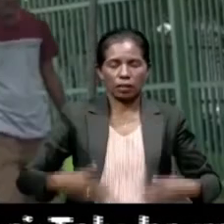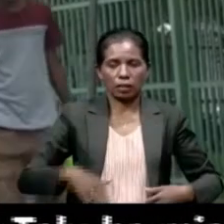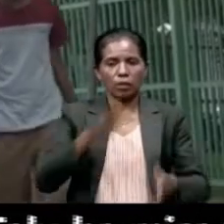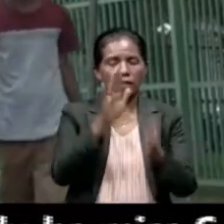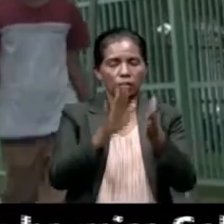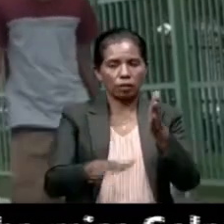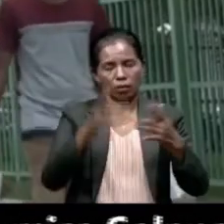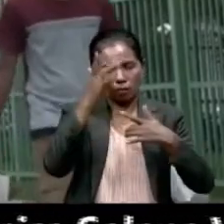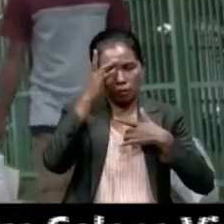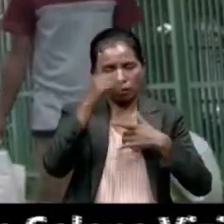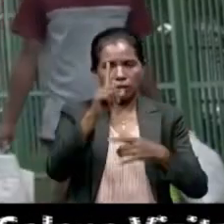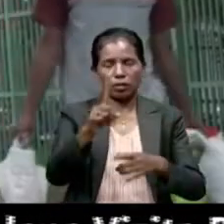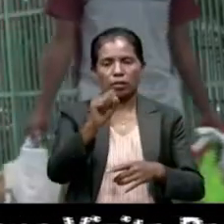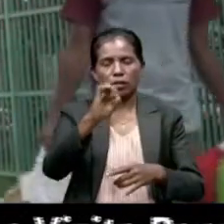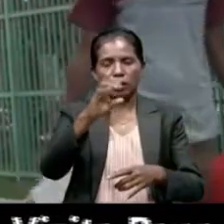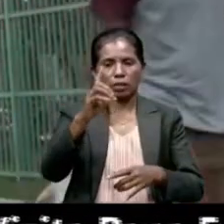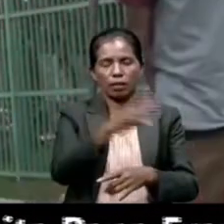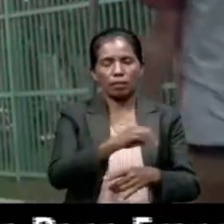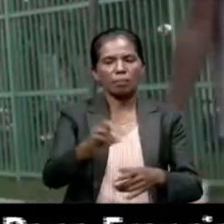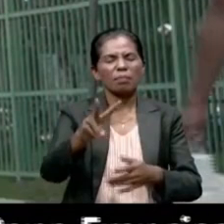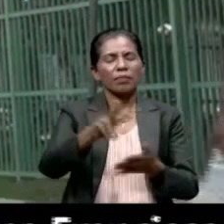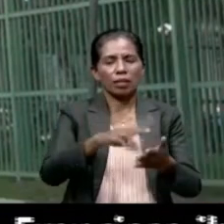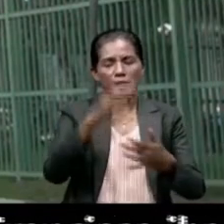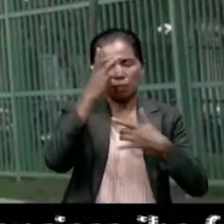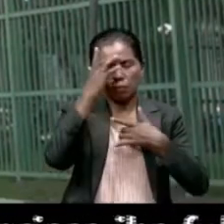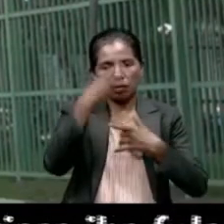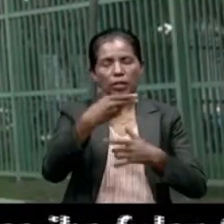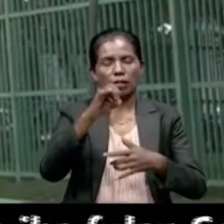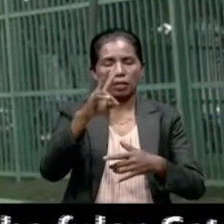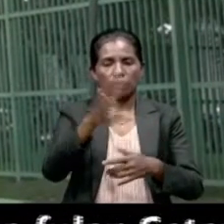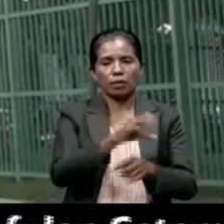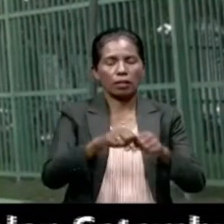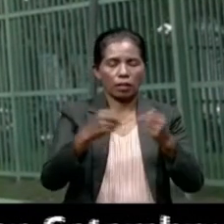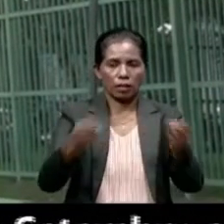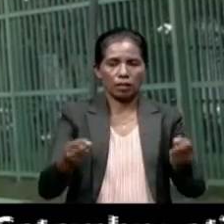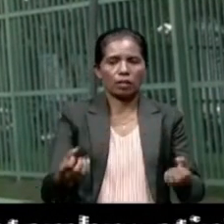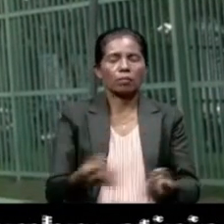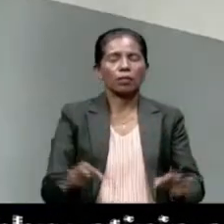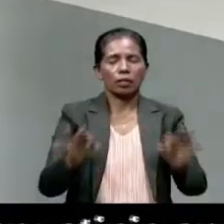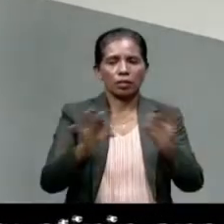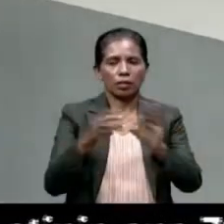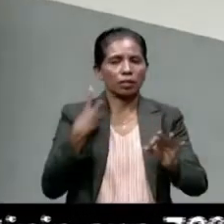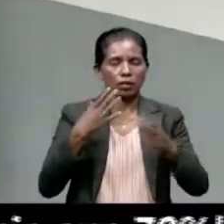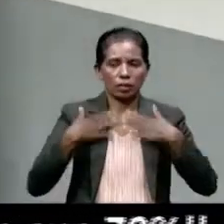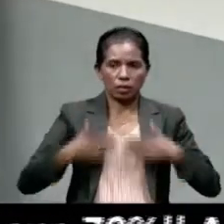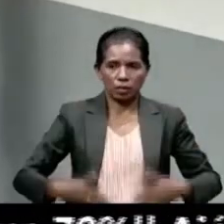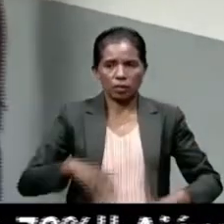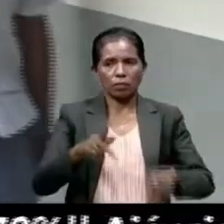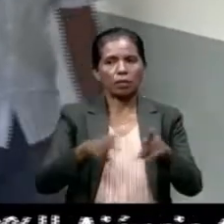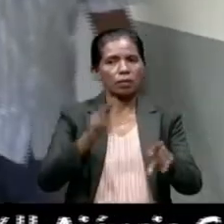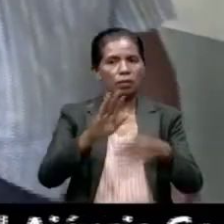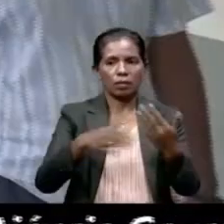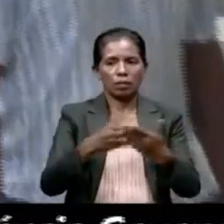hamosu mora sida. Infeção husi virus HIV, bela estraga organ importante ia sistema imunidade emanian, ema